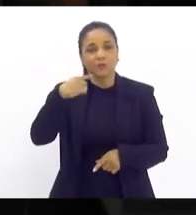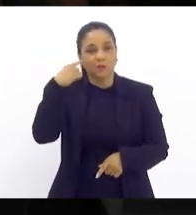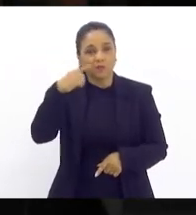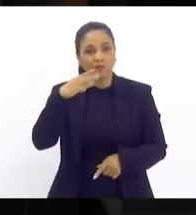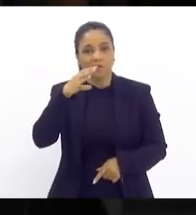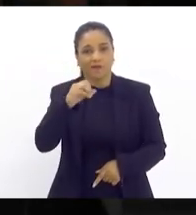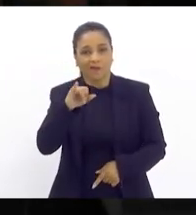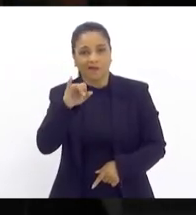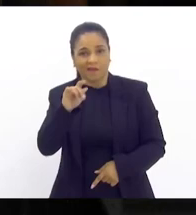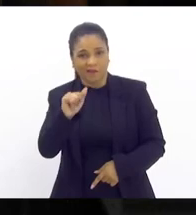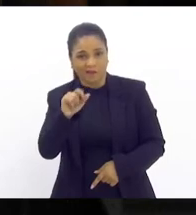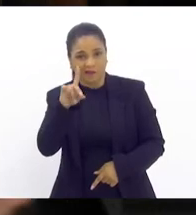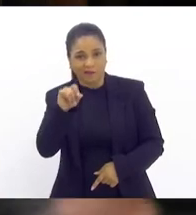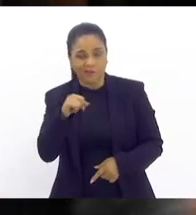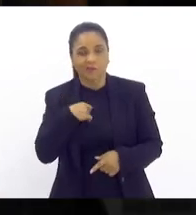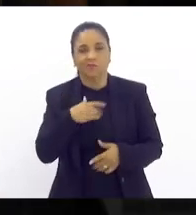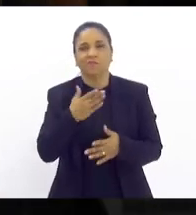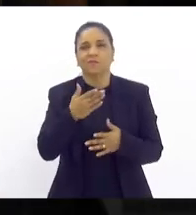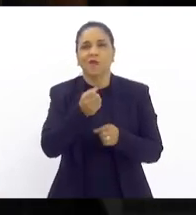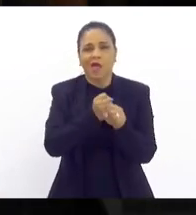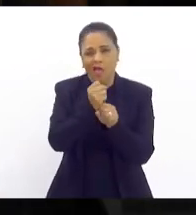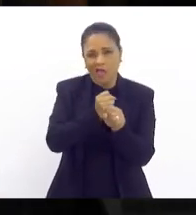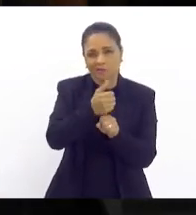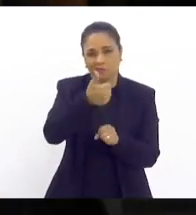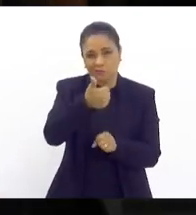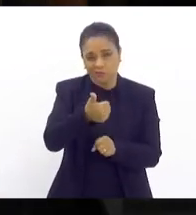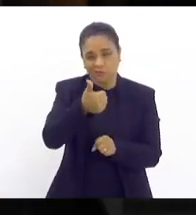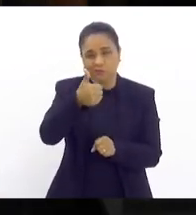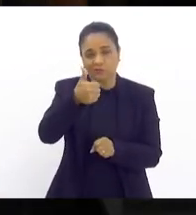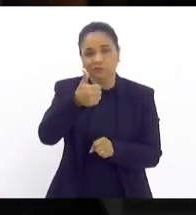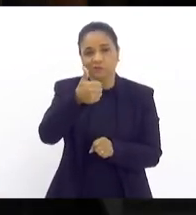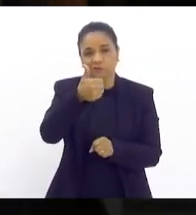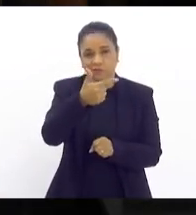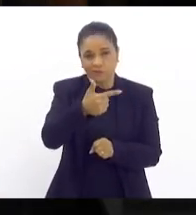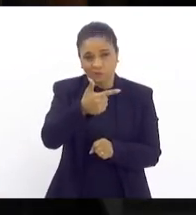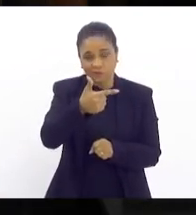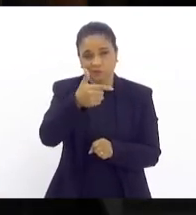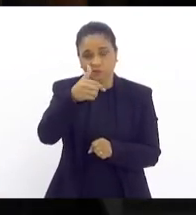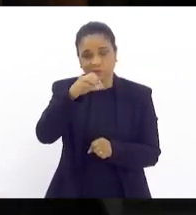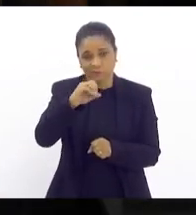projeto de 19 absolutamente